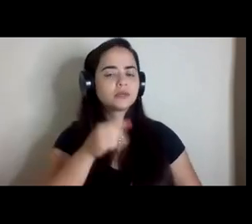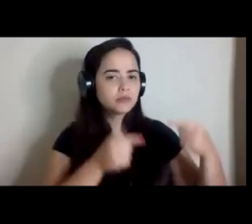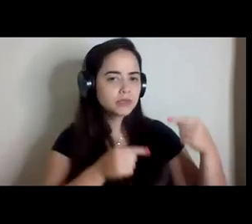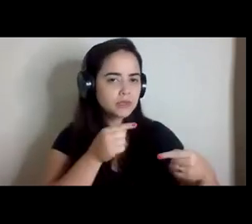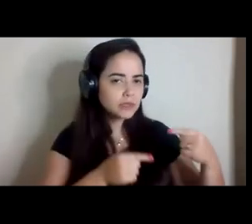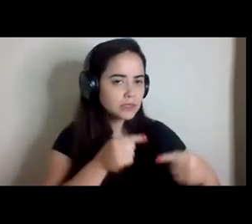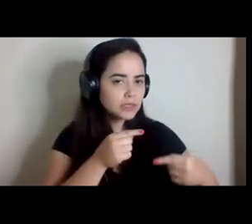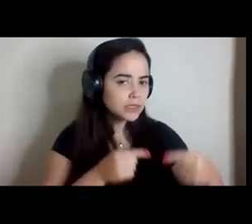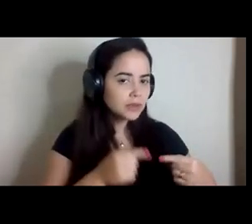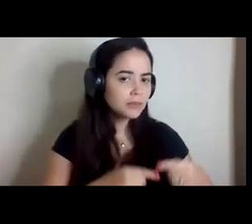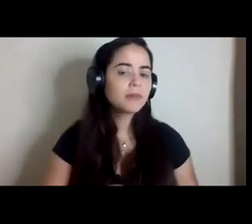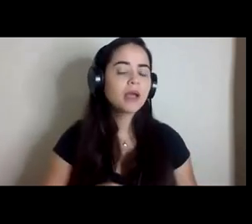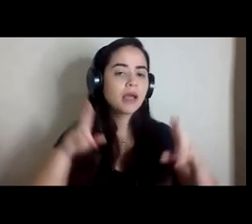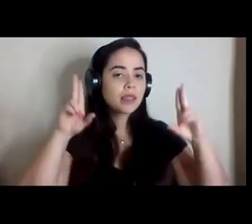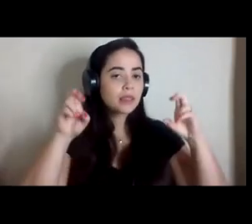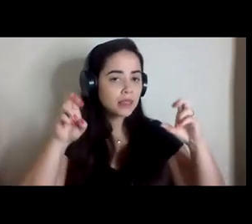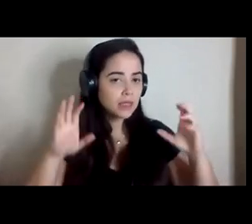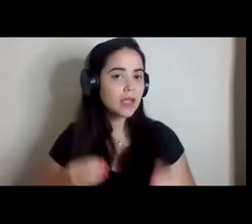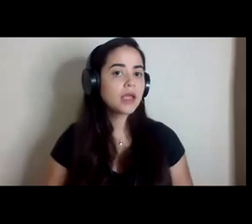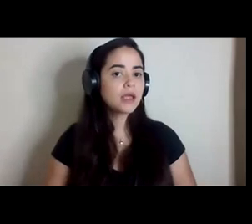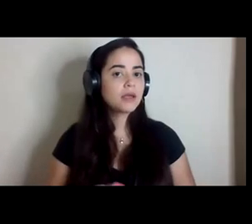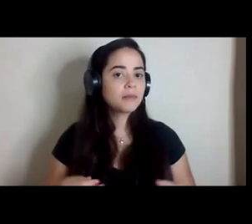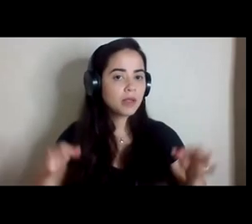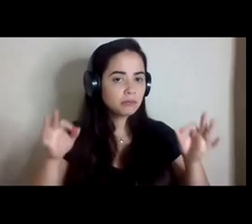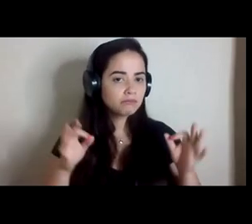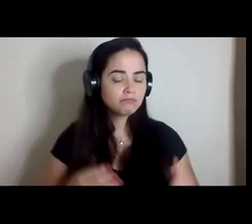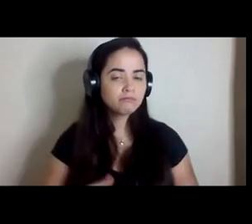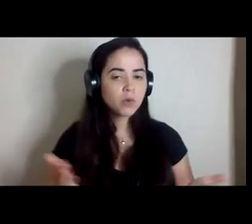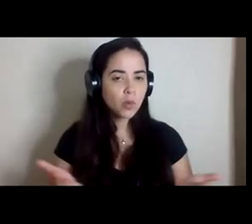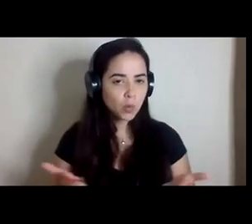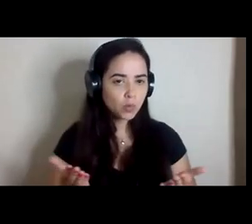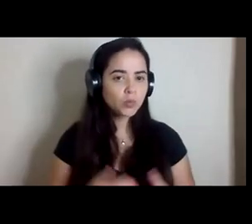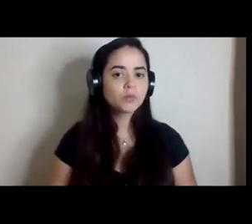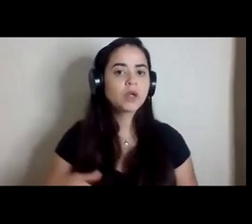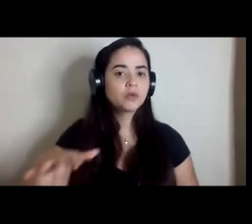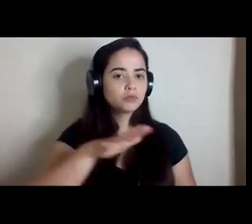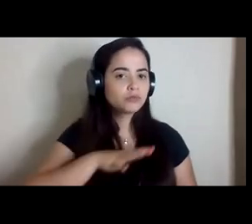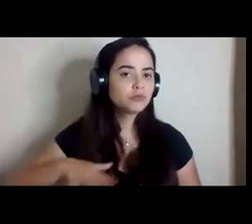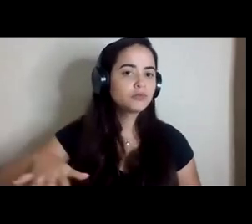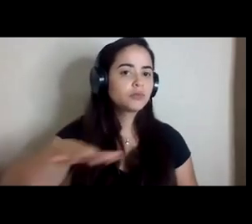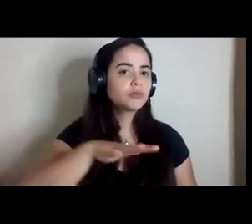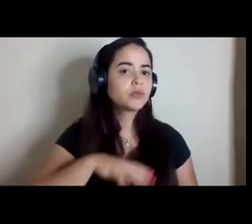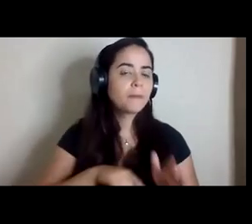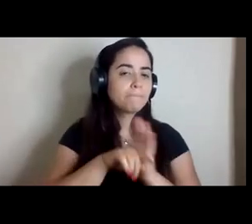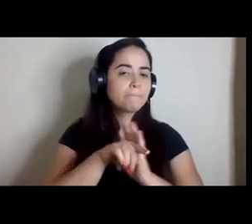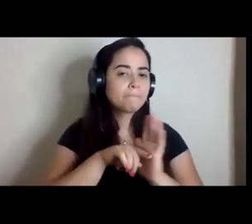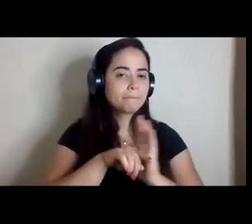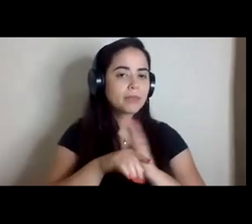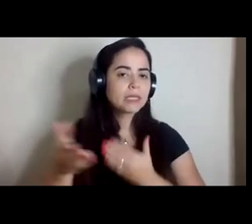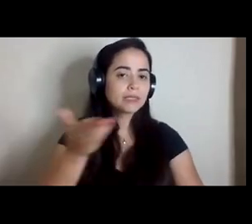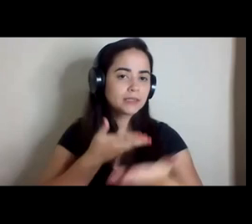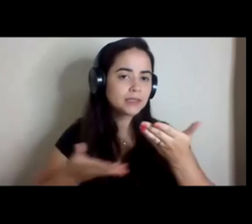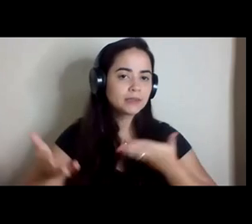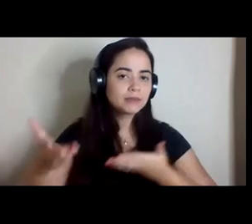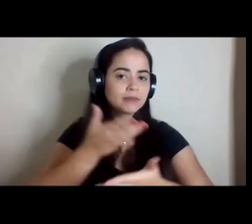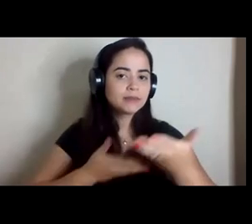temas atuais das mais diversas áreas, né? Socialização de pesquisas, então um movimento